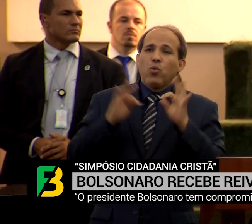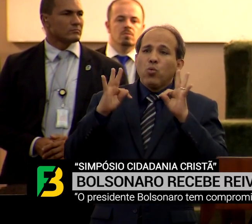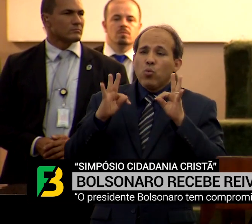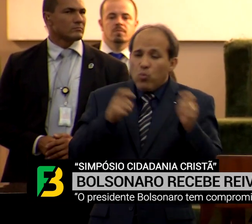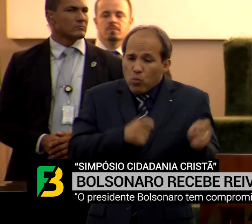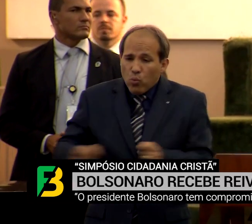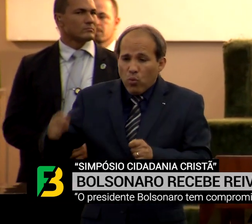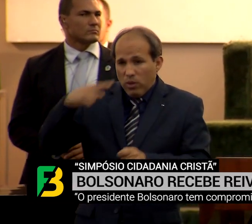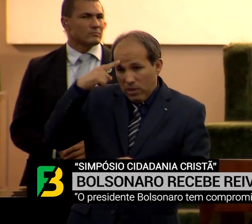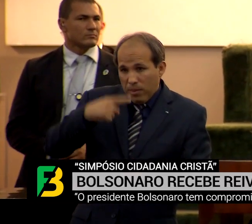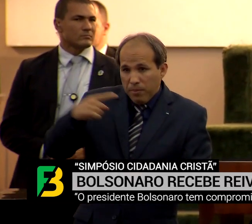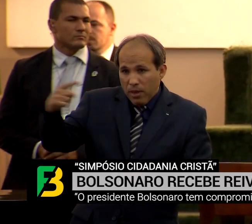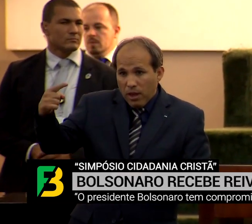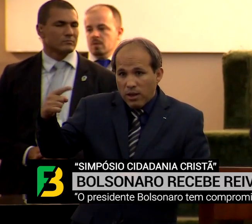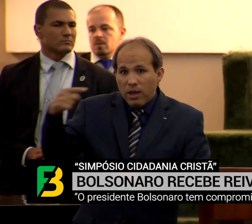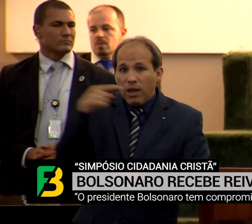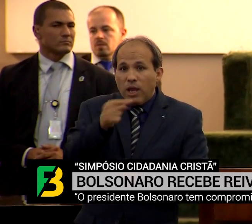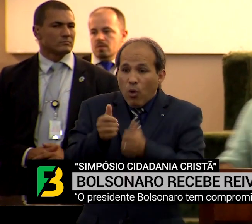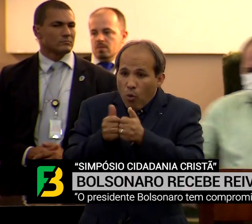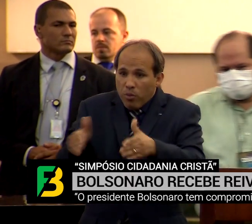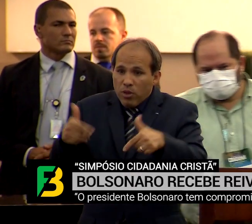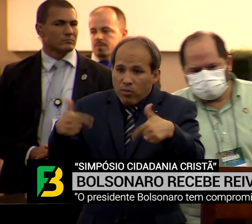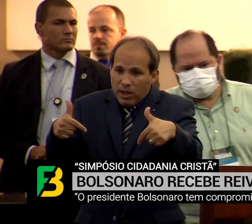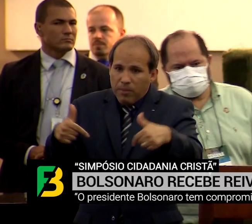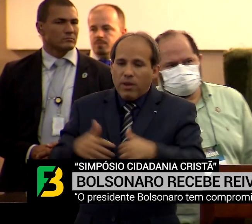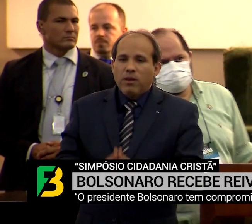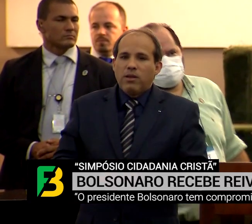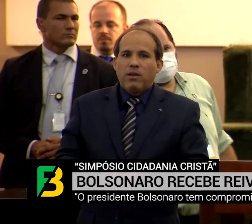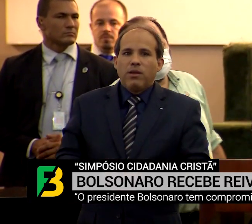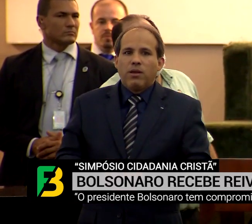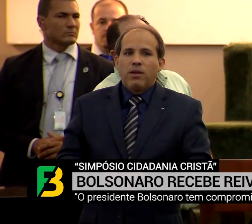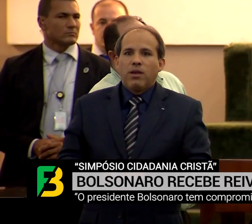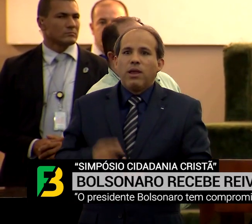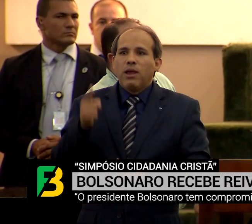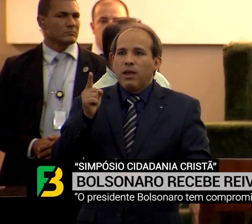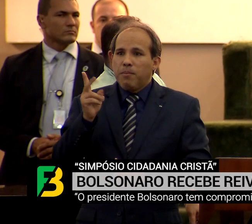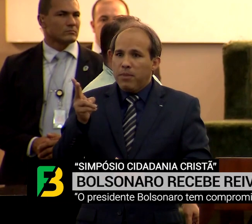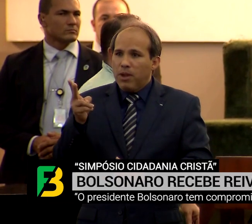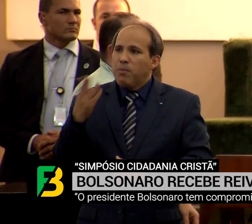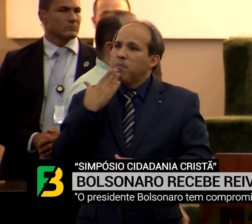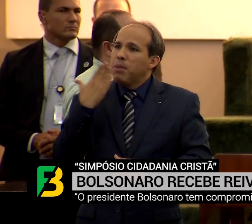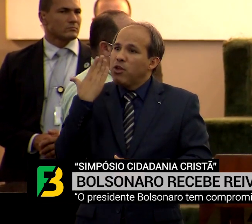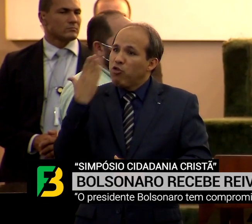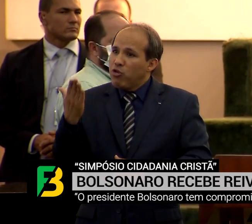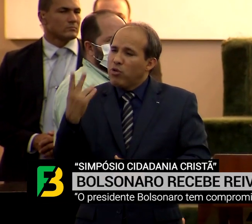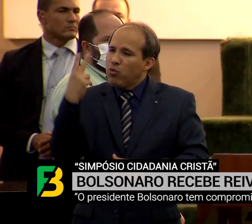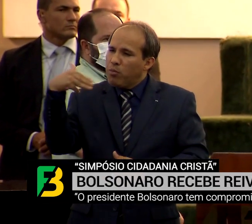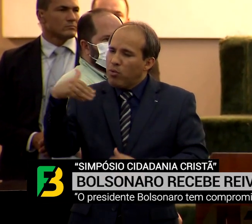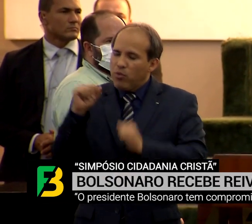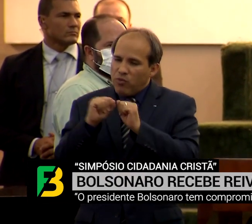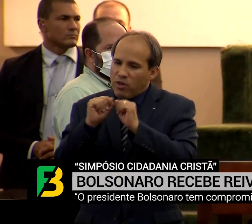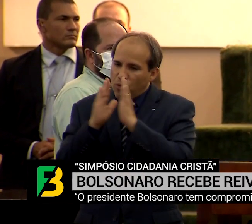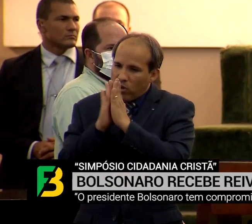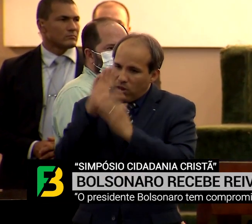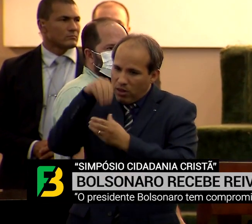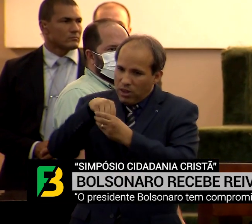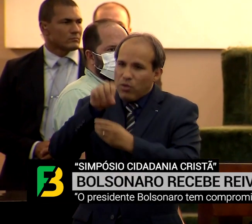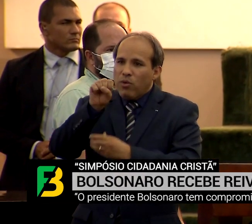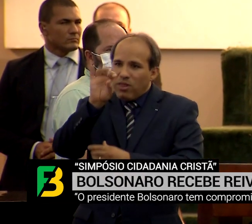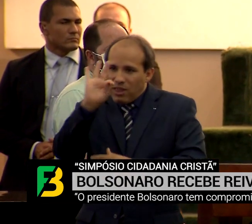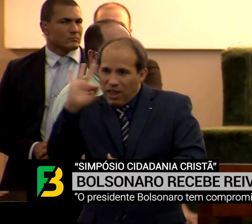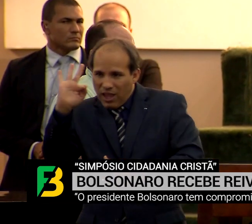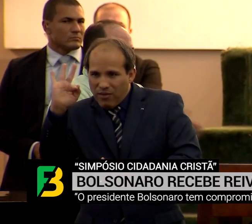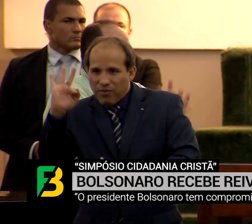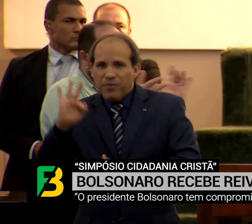semana, quando ele iniciar seus trabalhos, ele peça 2 minutos e faça uma oração dentro do Supremo Tribunal